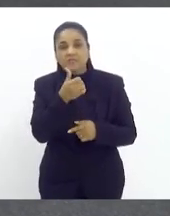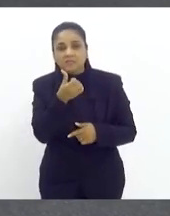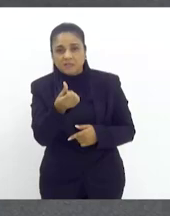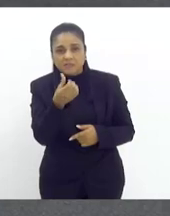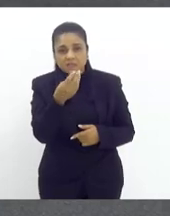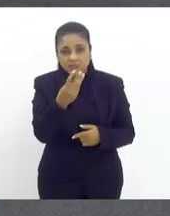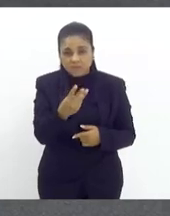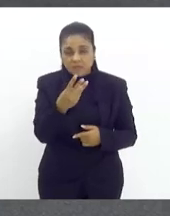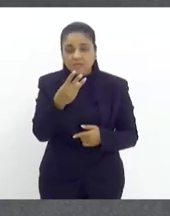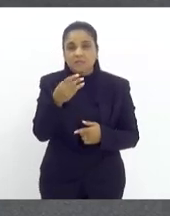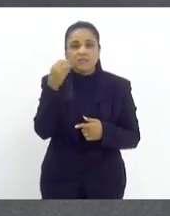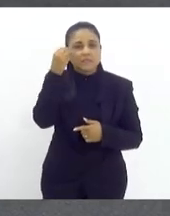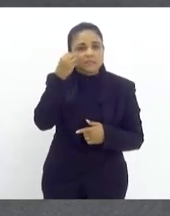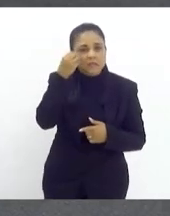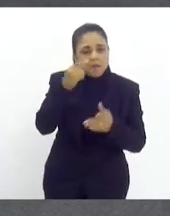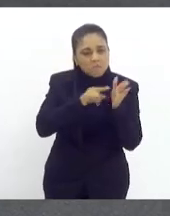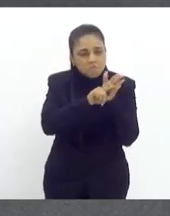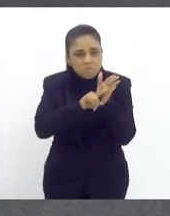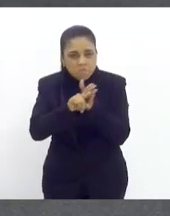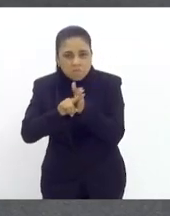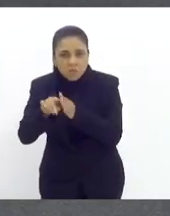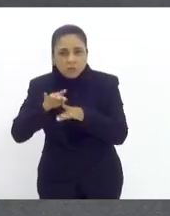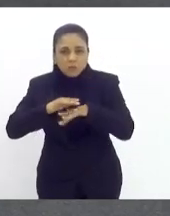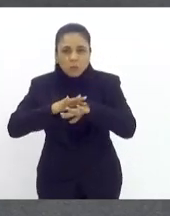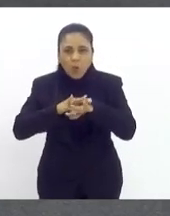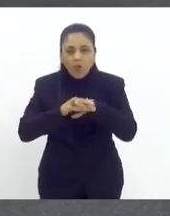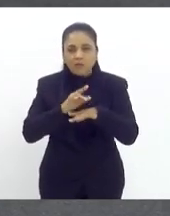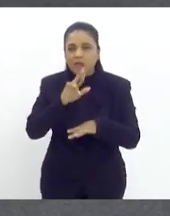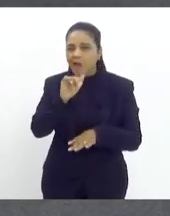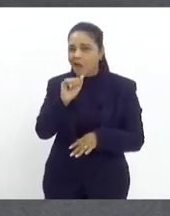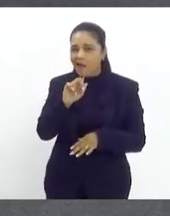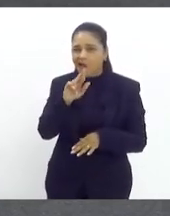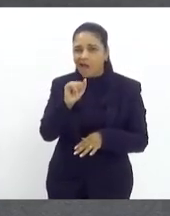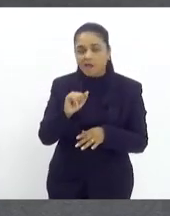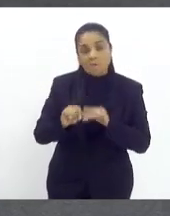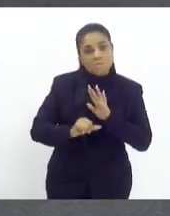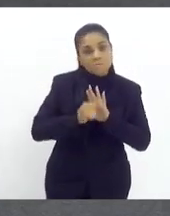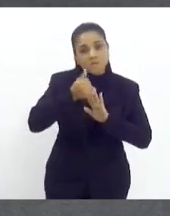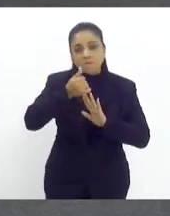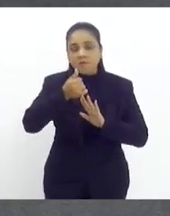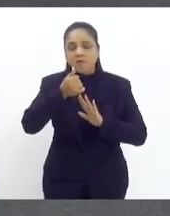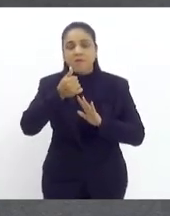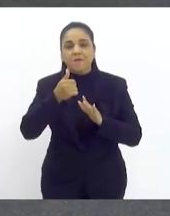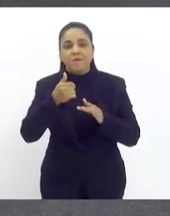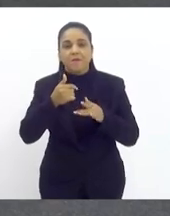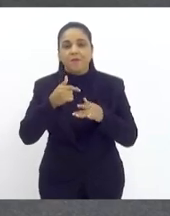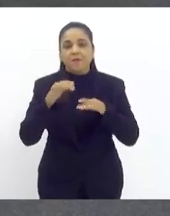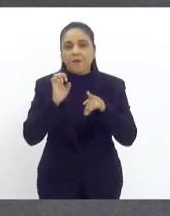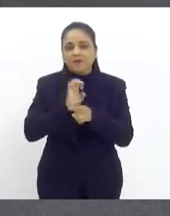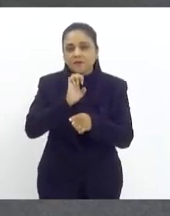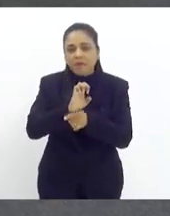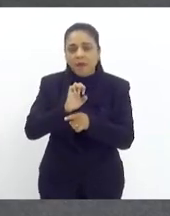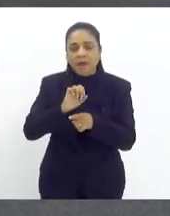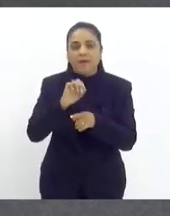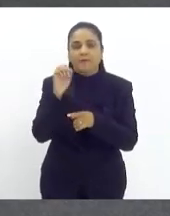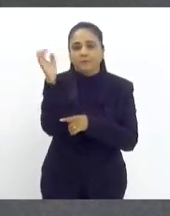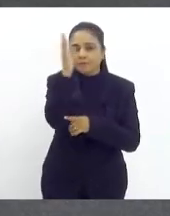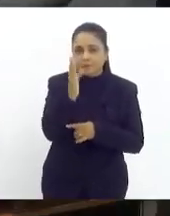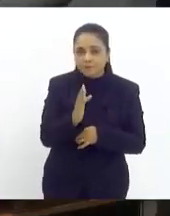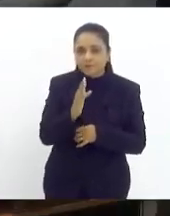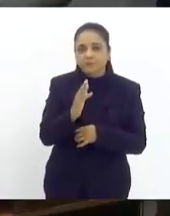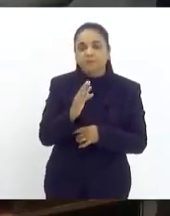precoce de doenças raras e o estado do rio passa a ser o primeiro estado do país adotar o teste do pezinho ampliado